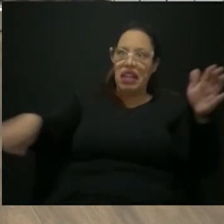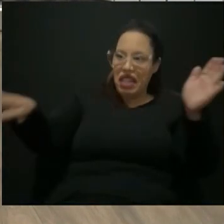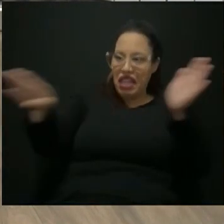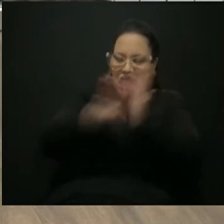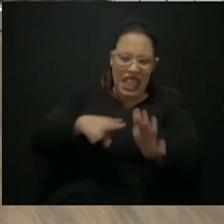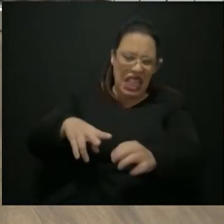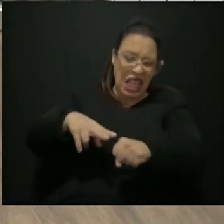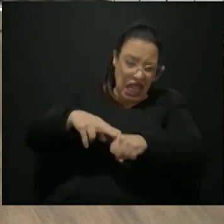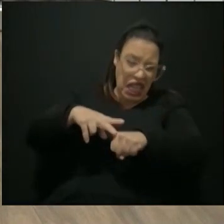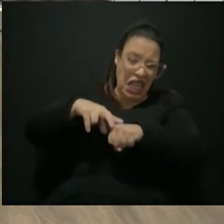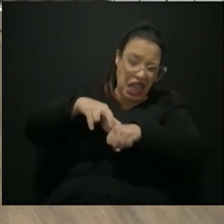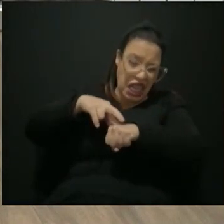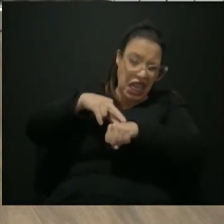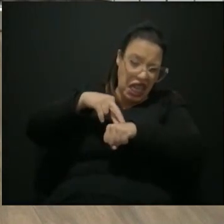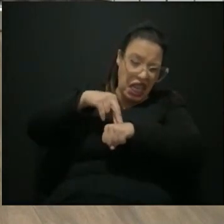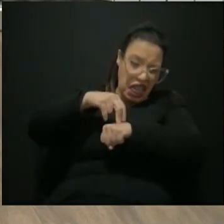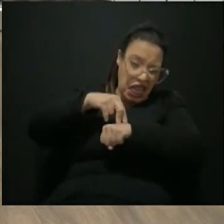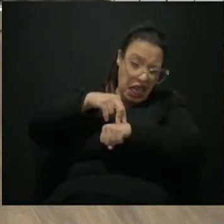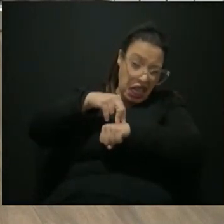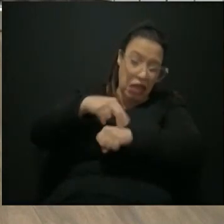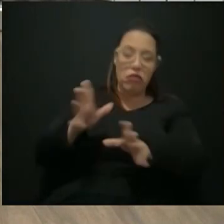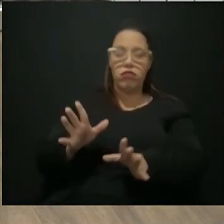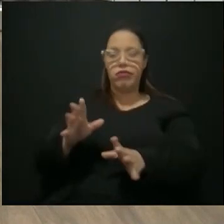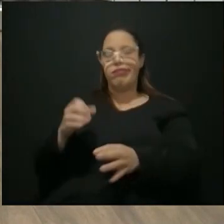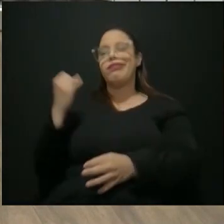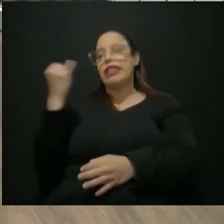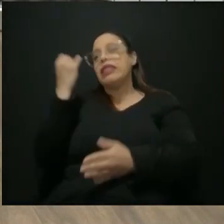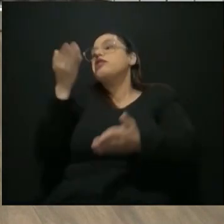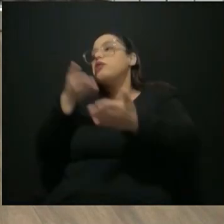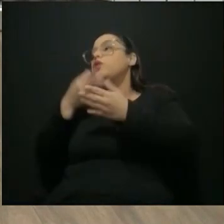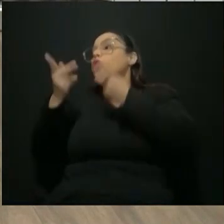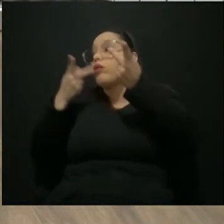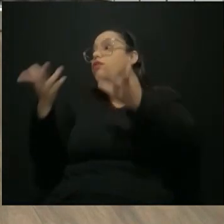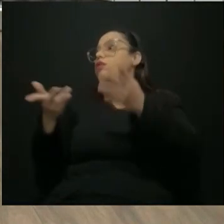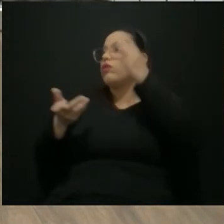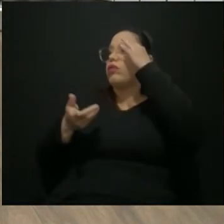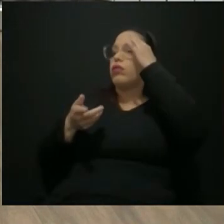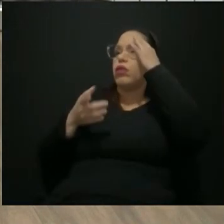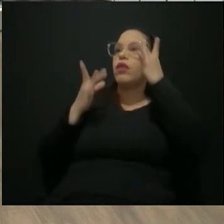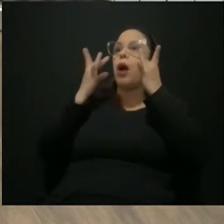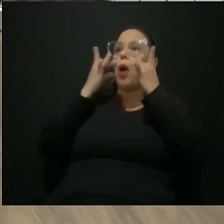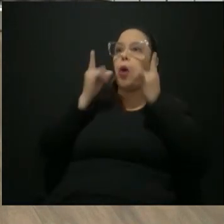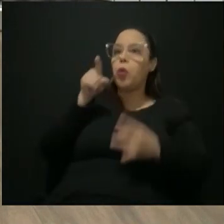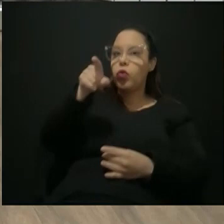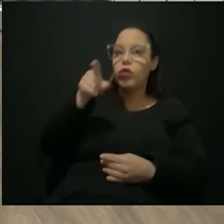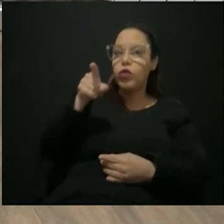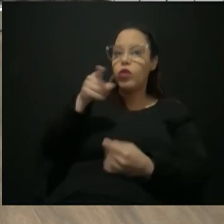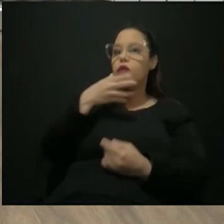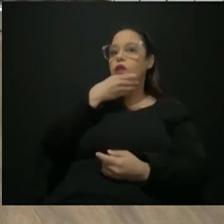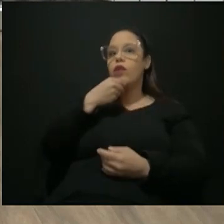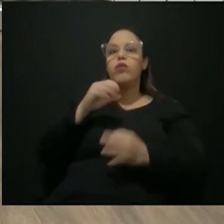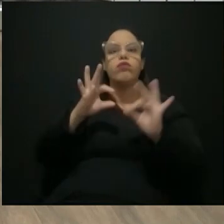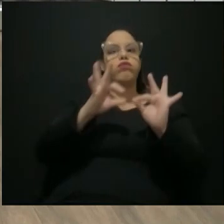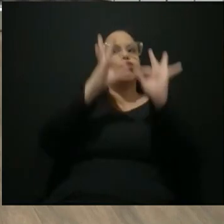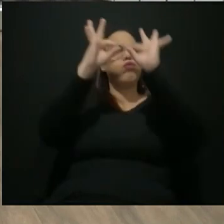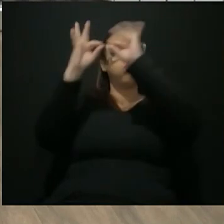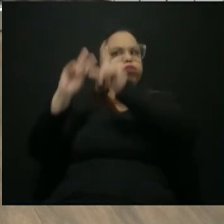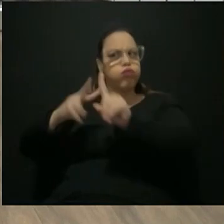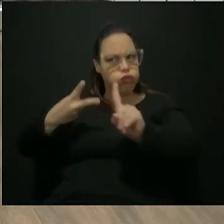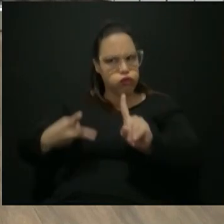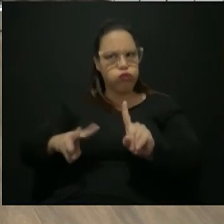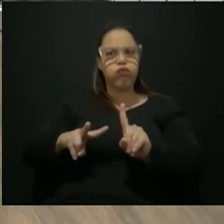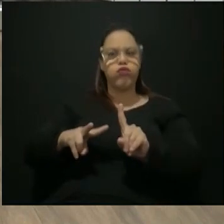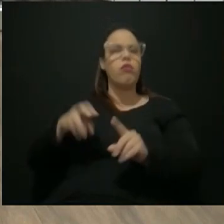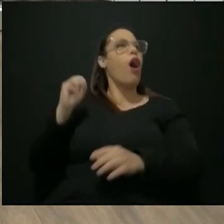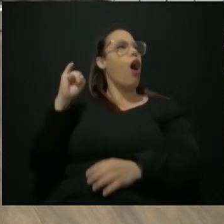Então, é muito importante essa sua colocação, porque a gente atenta aqui a você, homem, né, que está assistindo, o ponto de vista, a importância